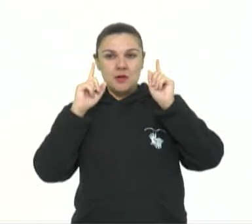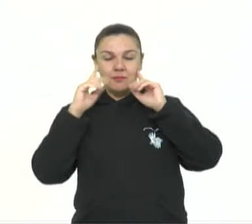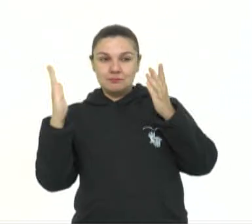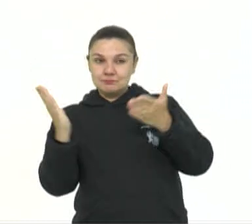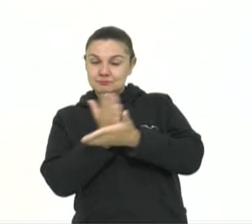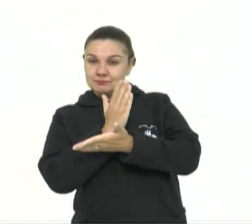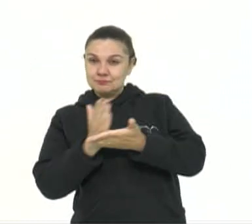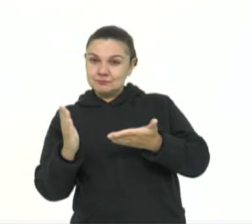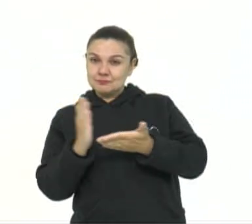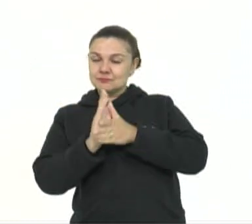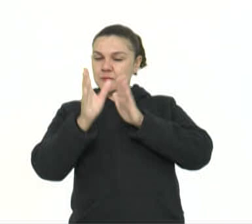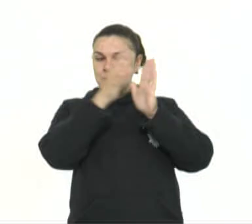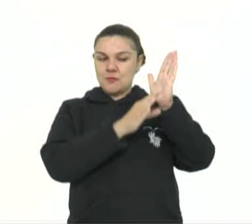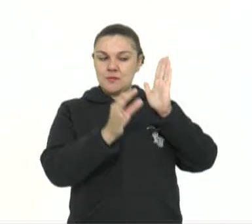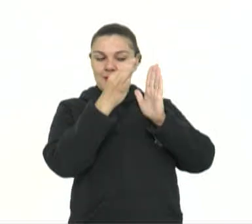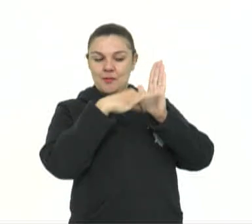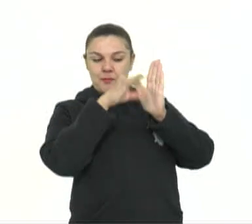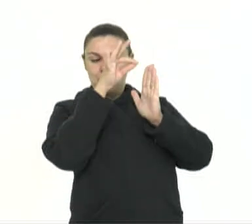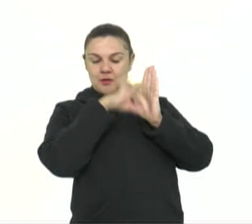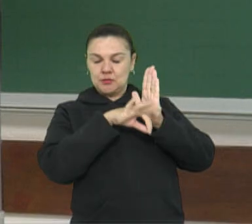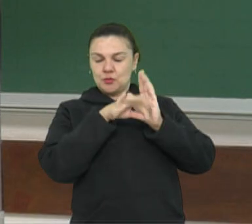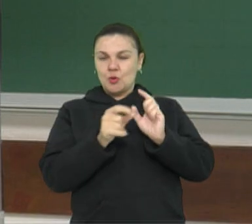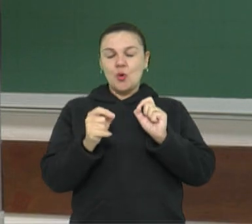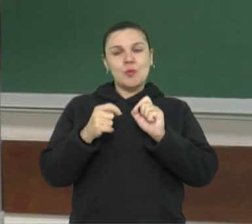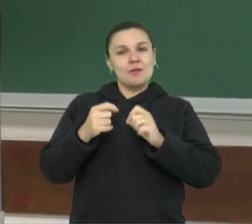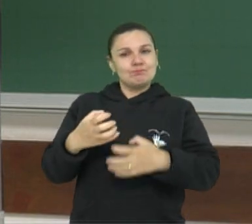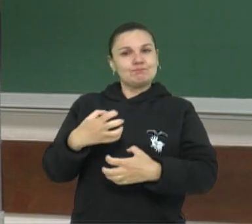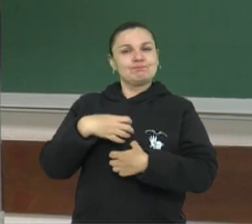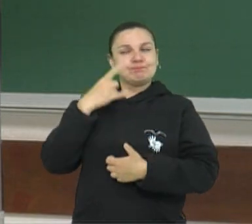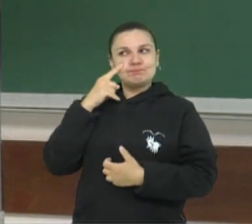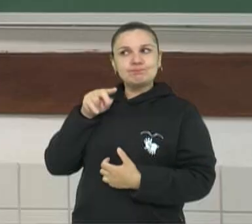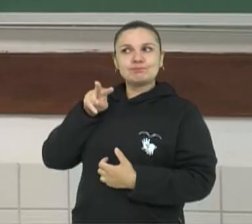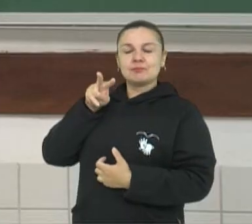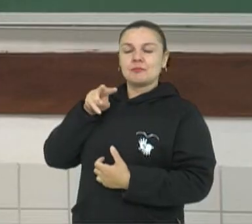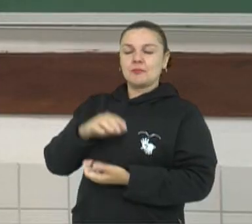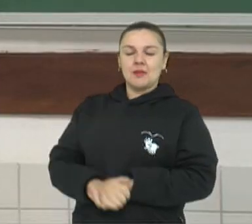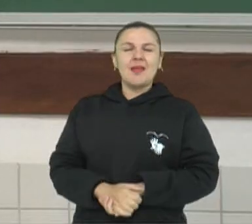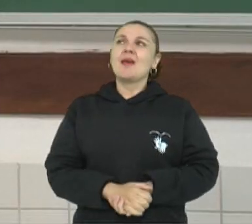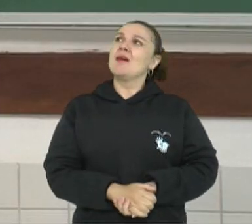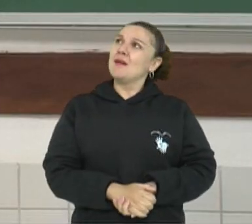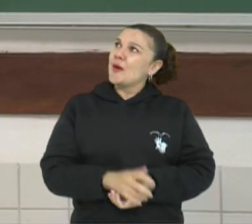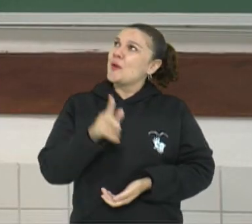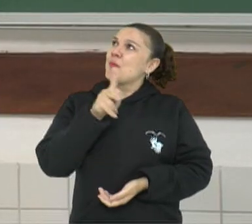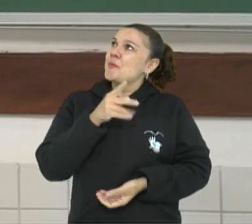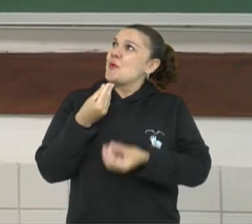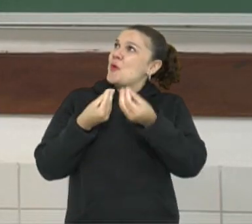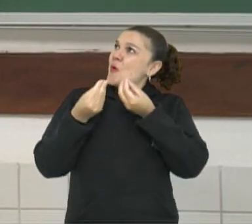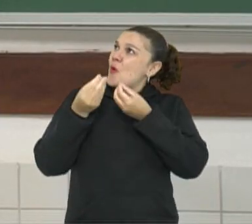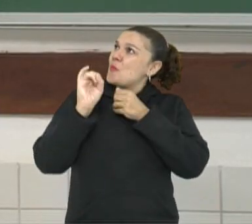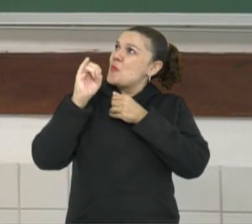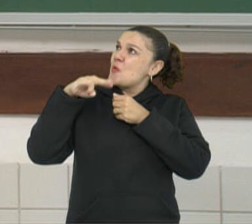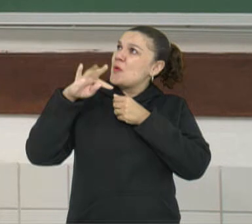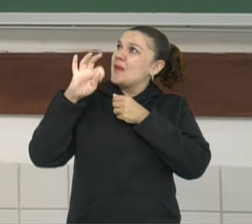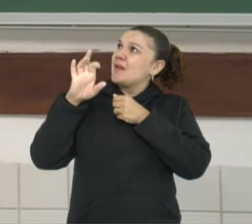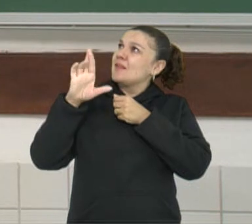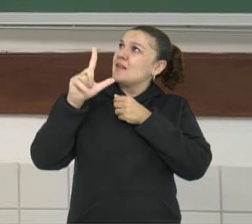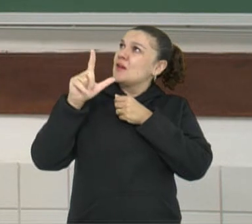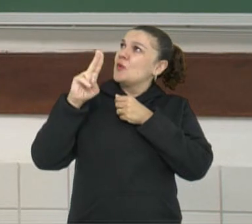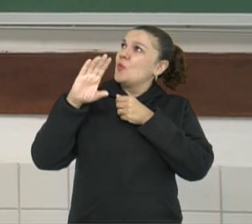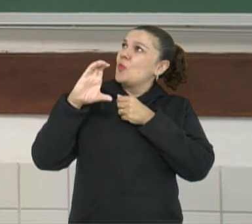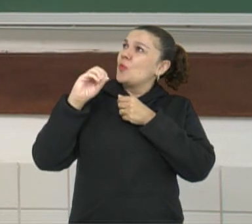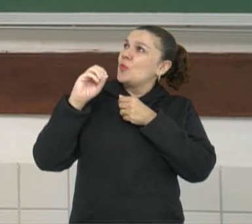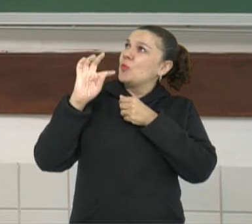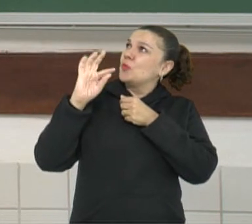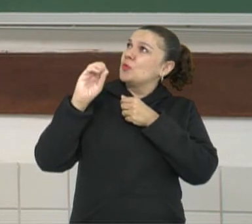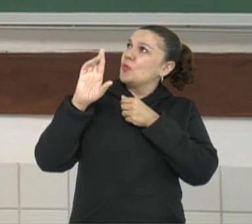a obra e o que ela ressoa para o interlocutor? Professora, como assim o interlocutor? Lembre sempre que